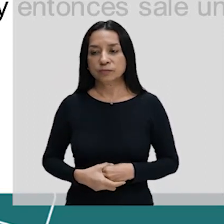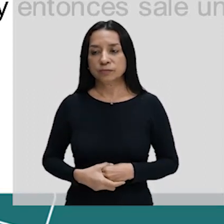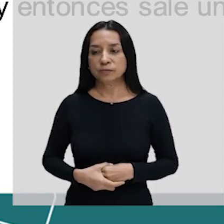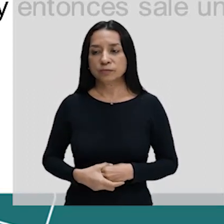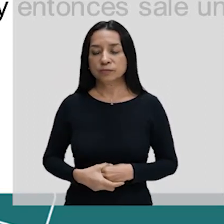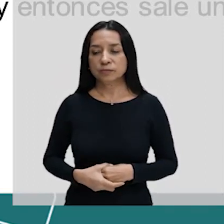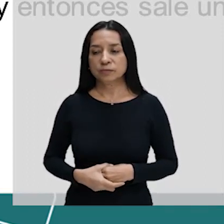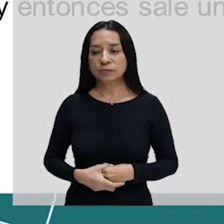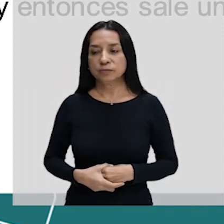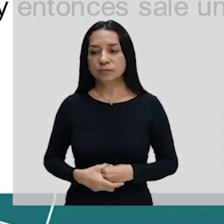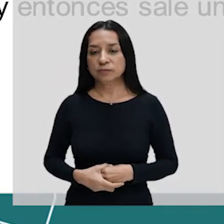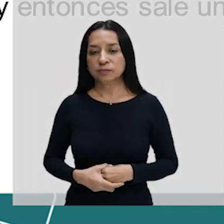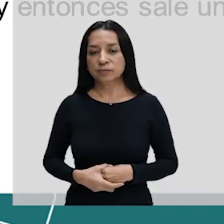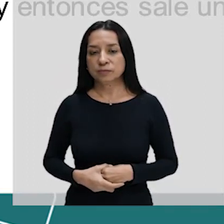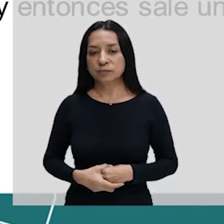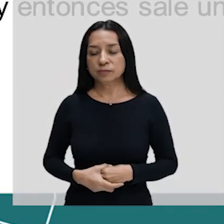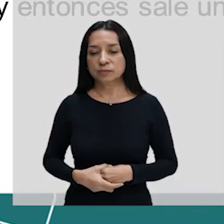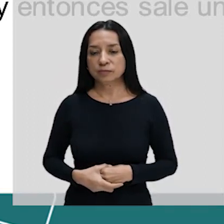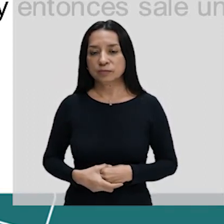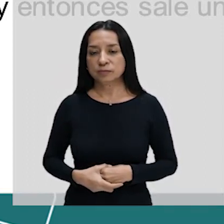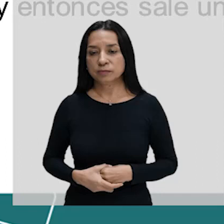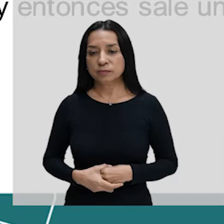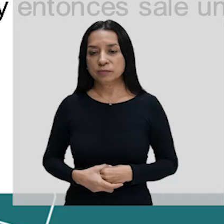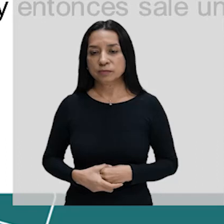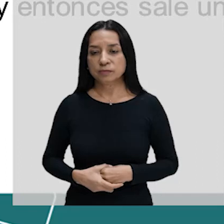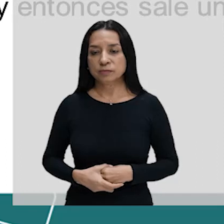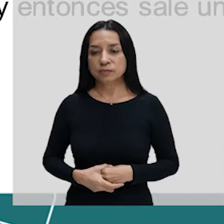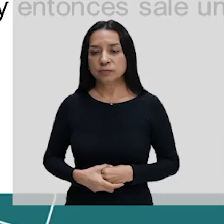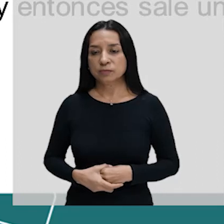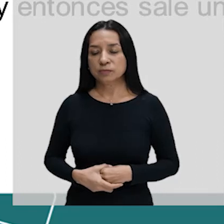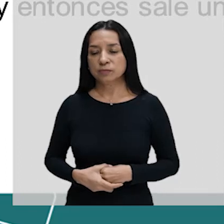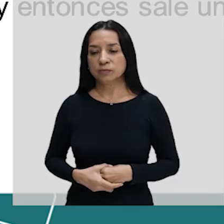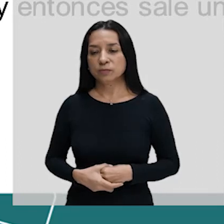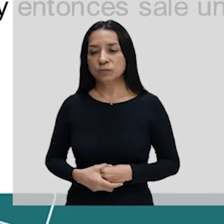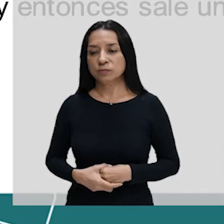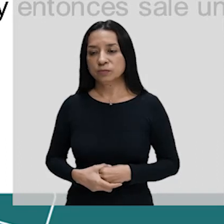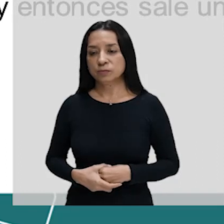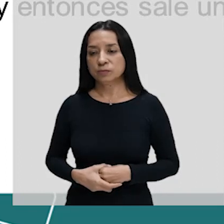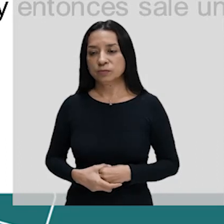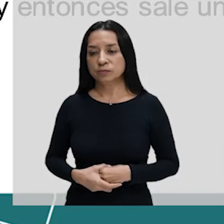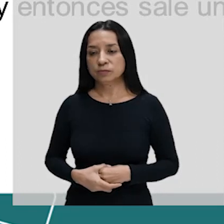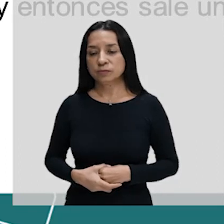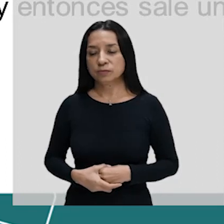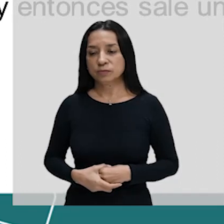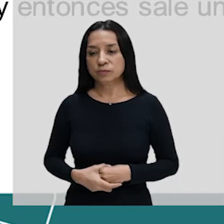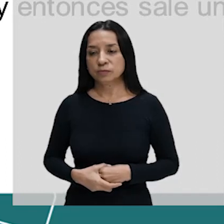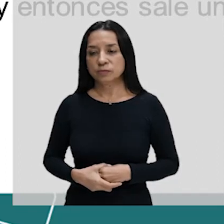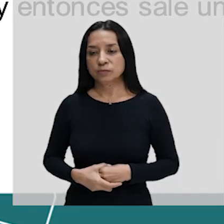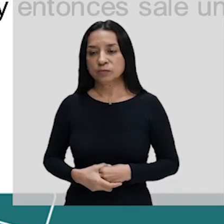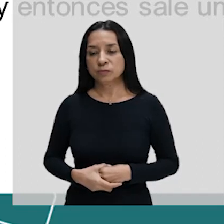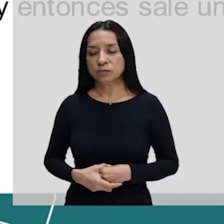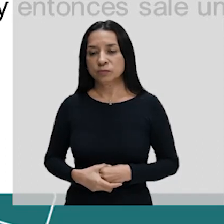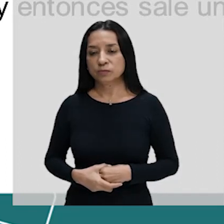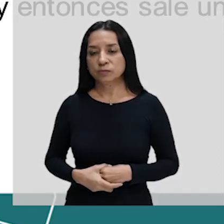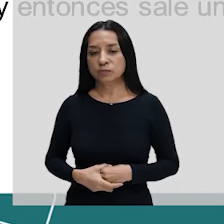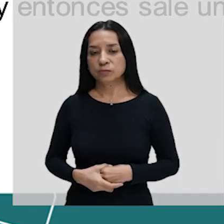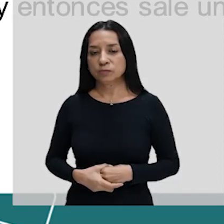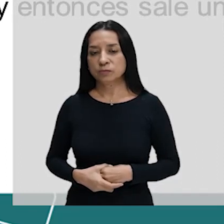la mañana saludamos las personas com buenos dias.